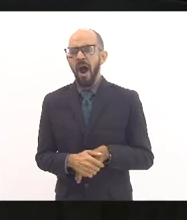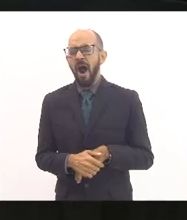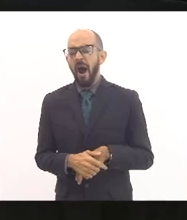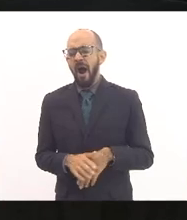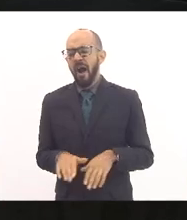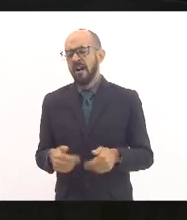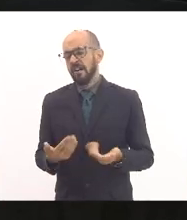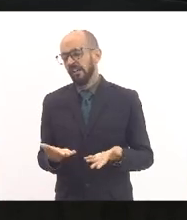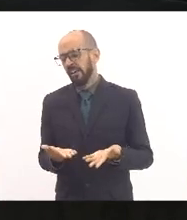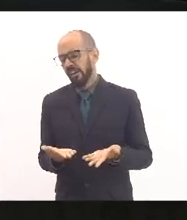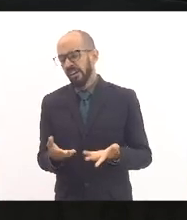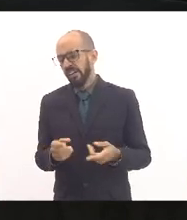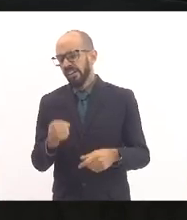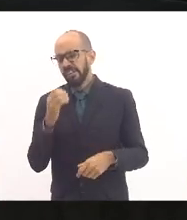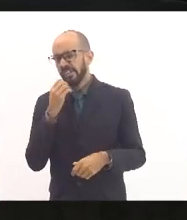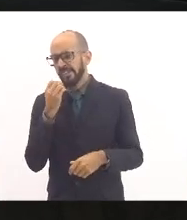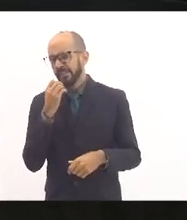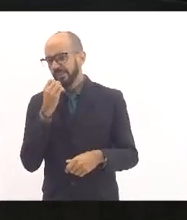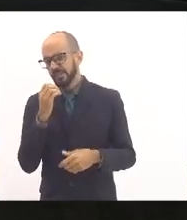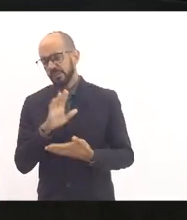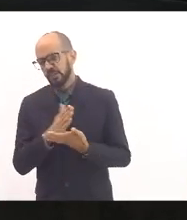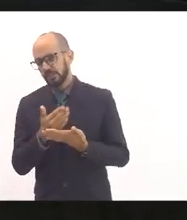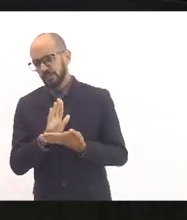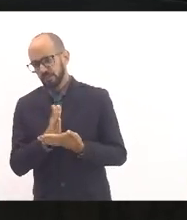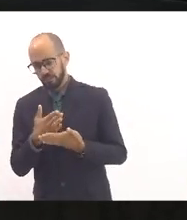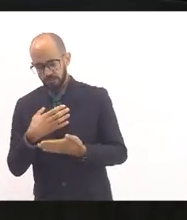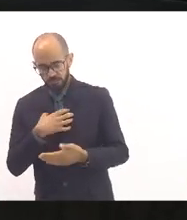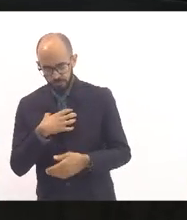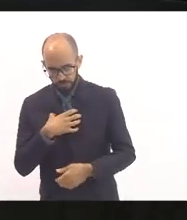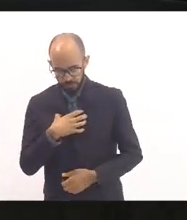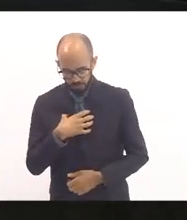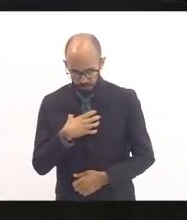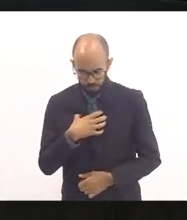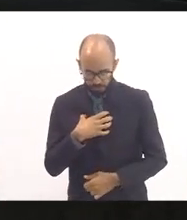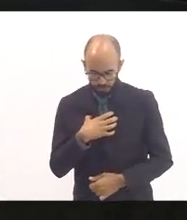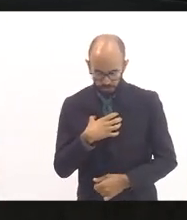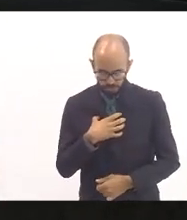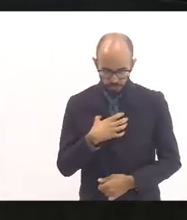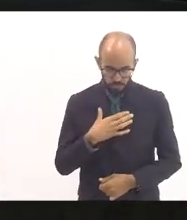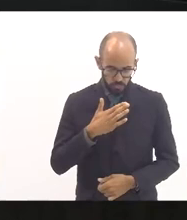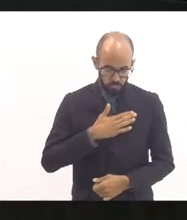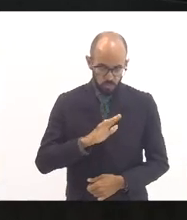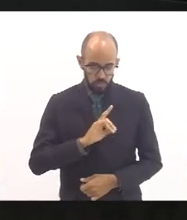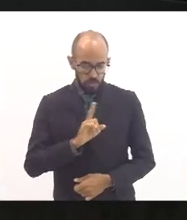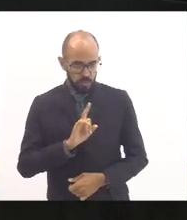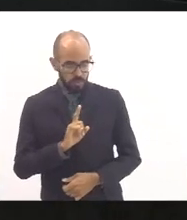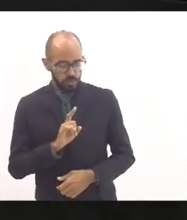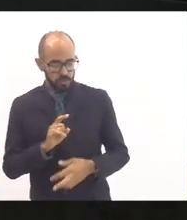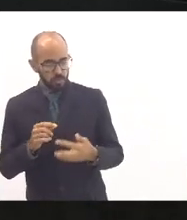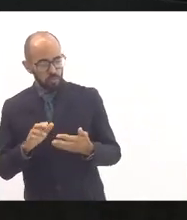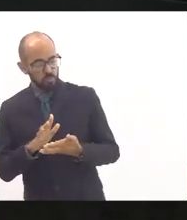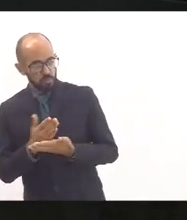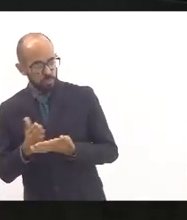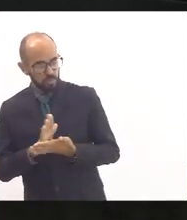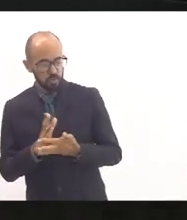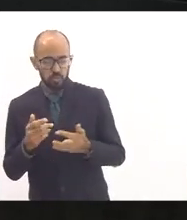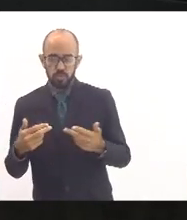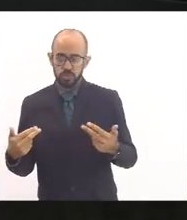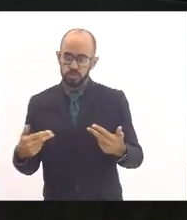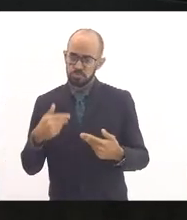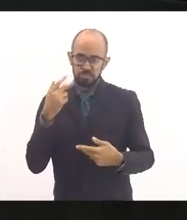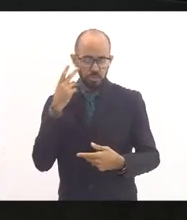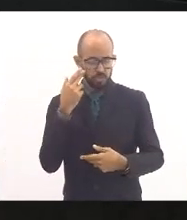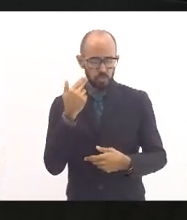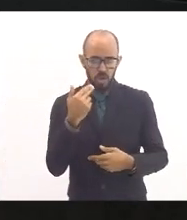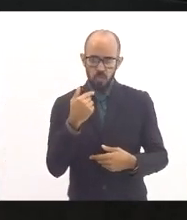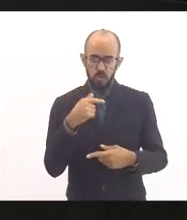É lógico que alguém de repente vai se sentir não vai gostar de alguma coisa isso